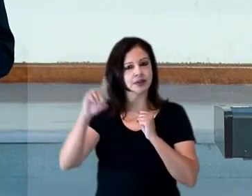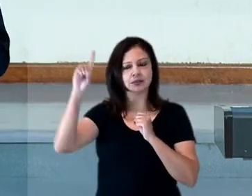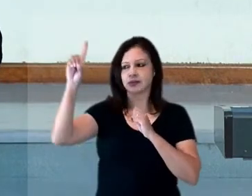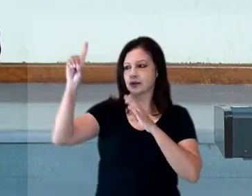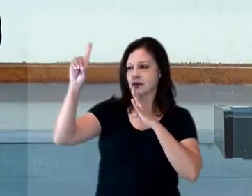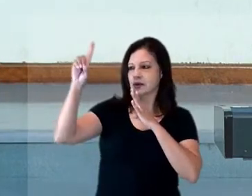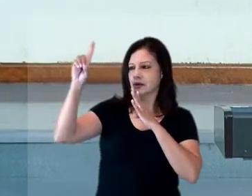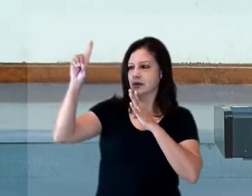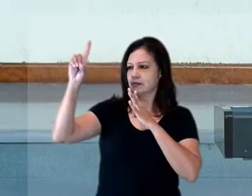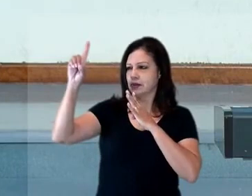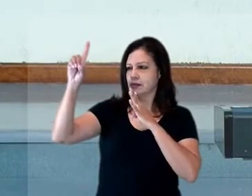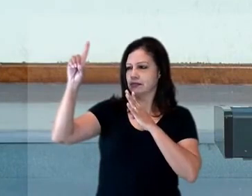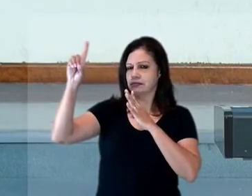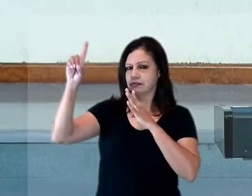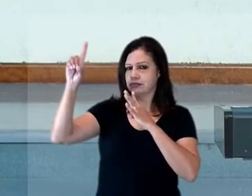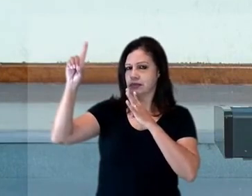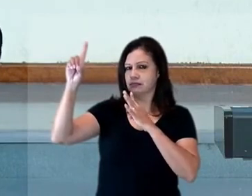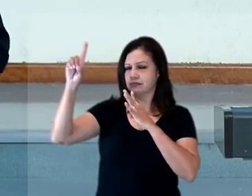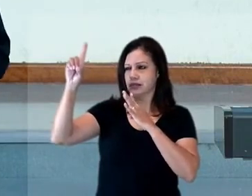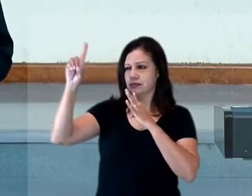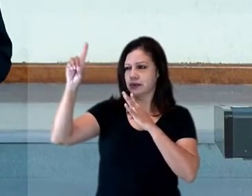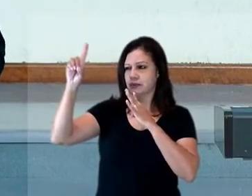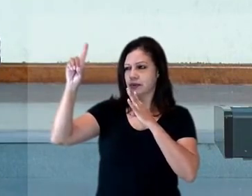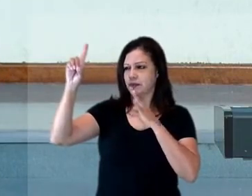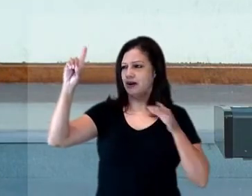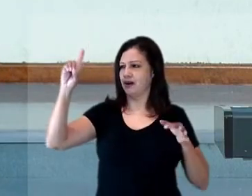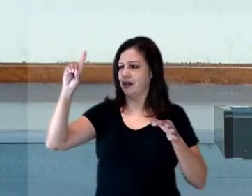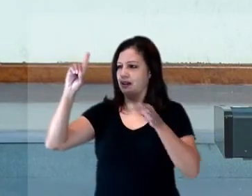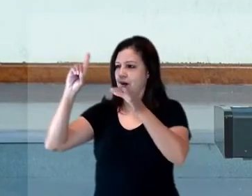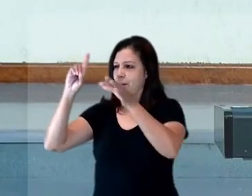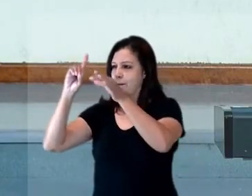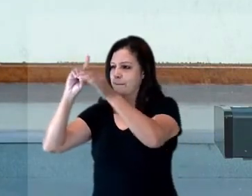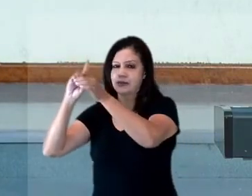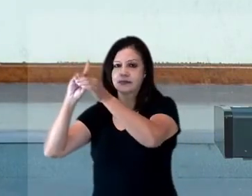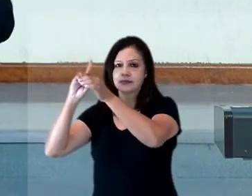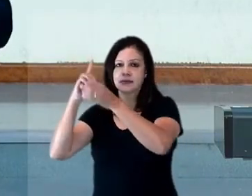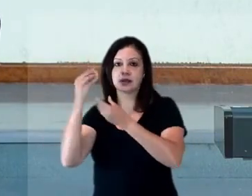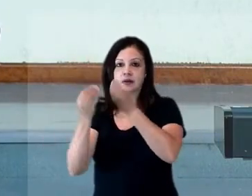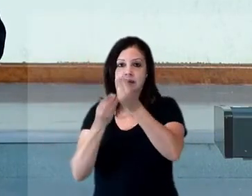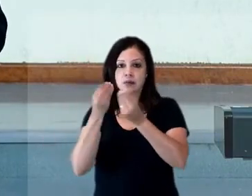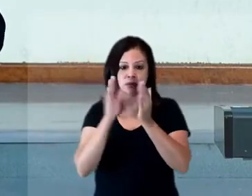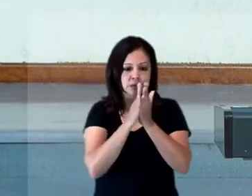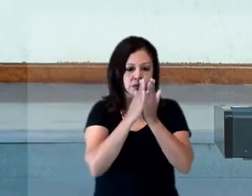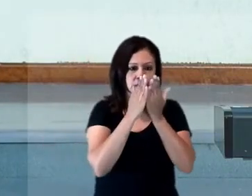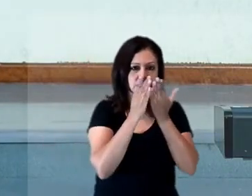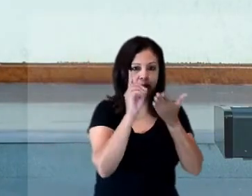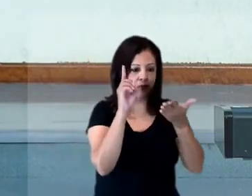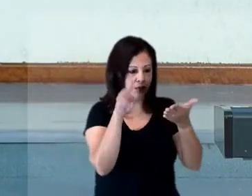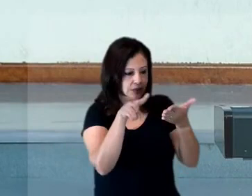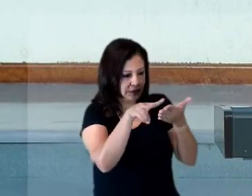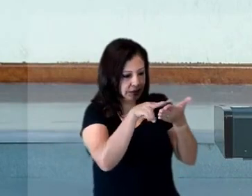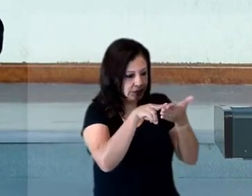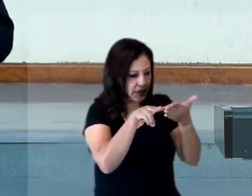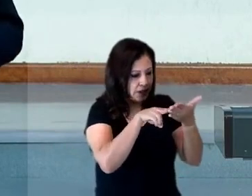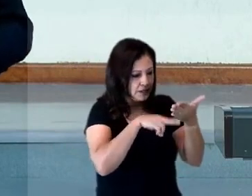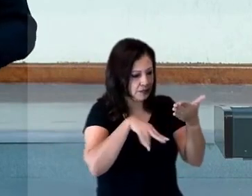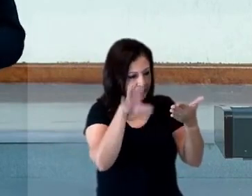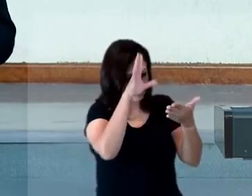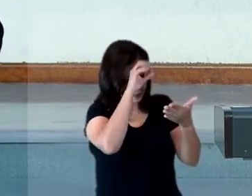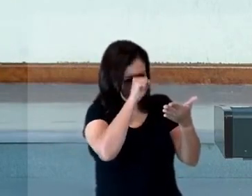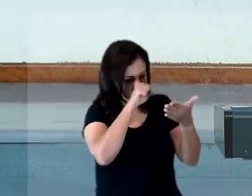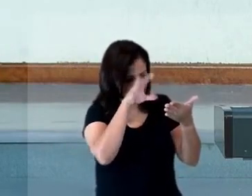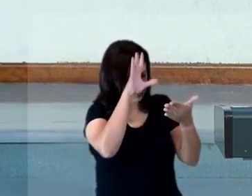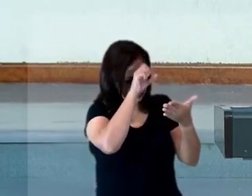Jesus. Temos condição de se relacionar com ele através da sua palavra, o seu Espírito Santo que habita em nós.